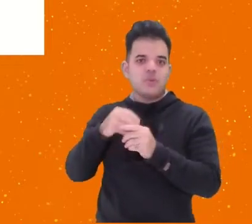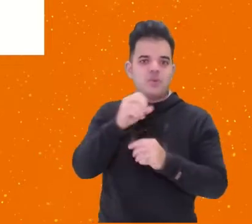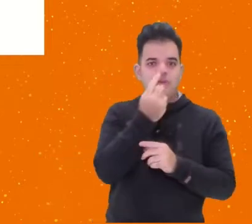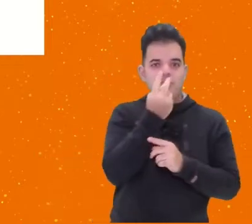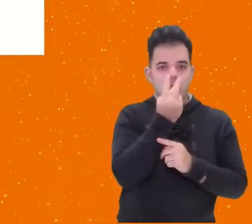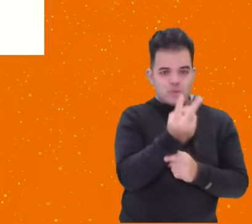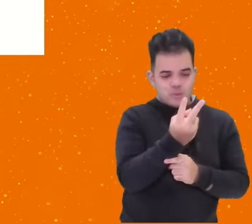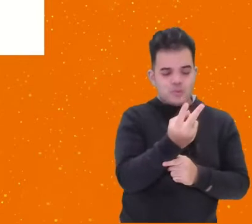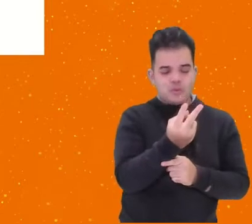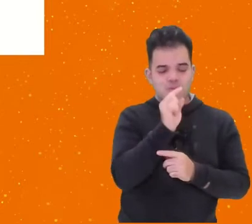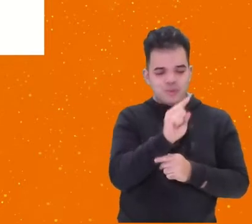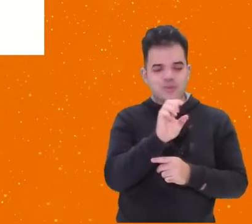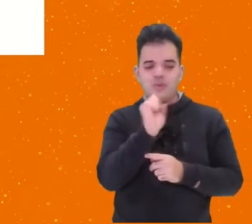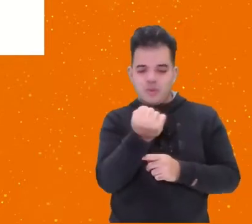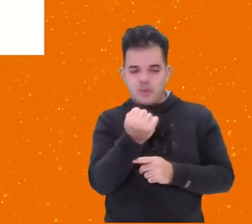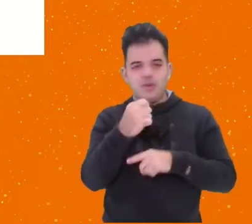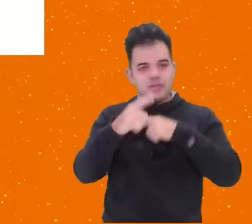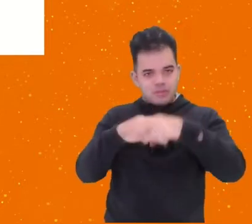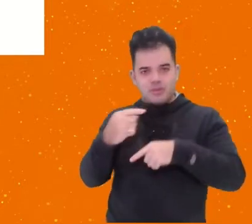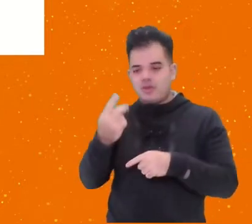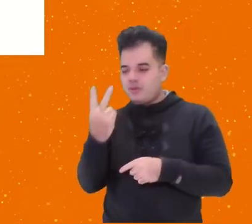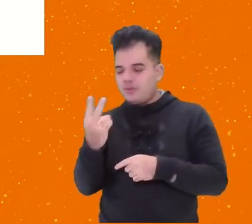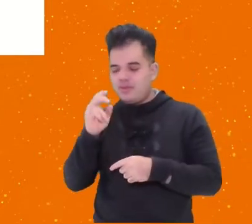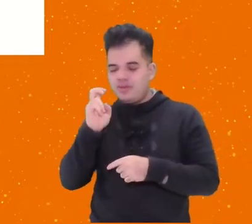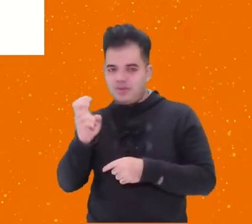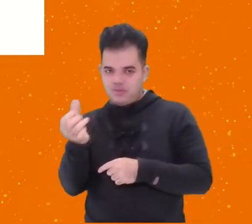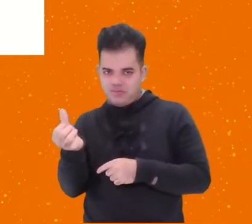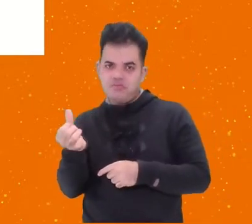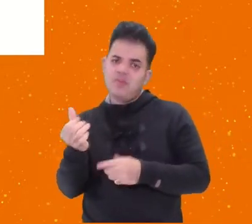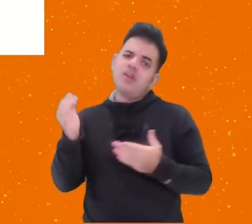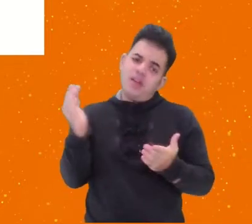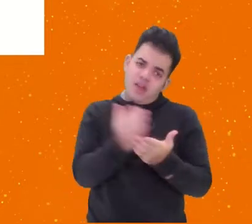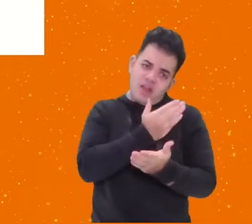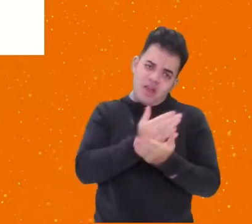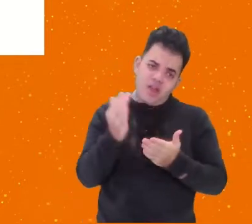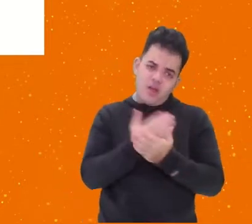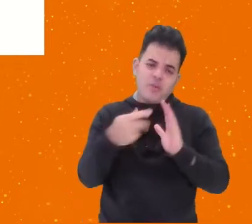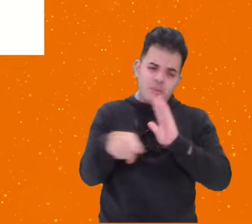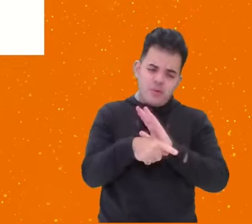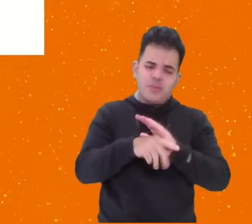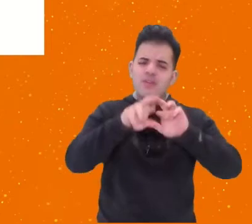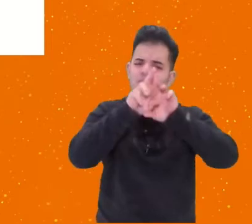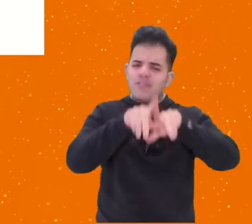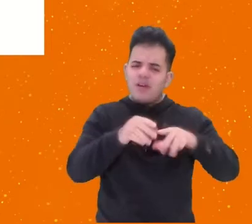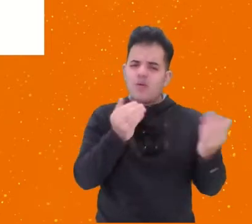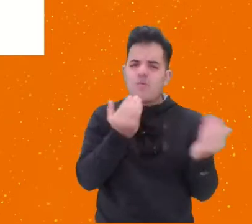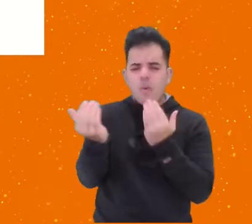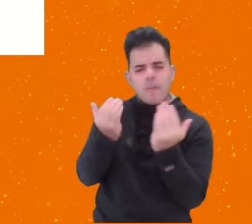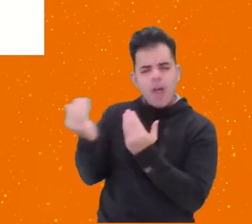4 e depois 5.6. Então eles fazem alguns tipos de comparação, né?